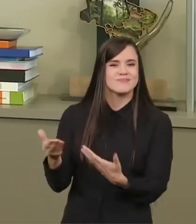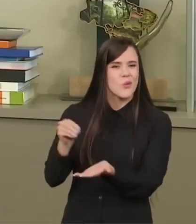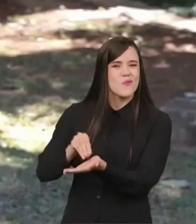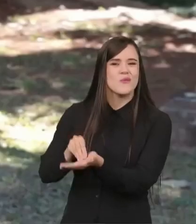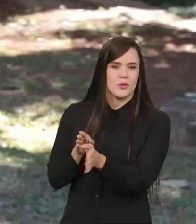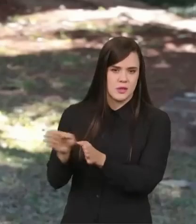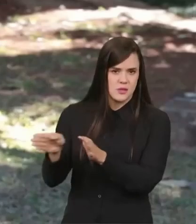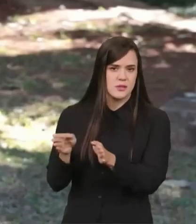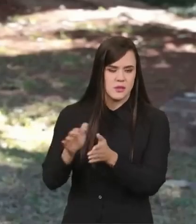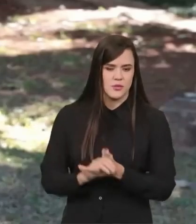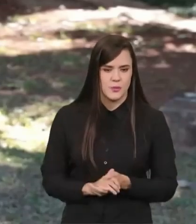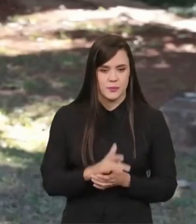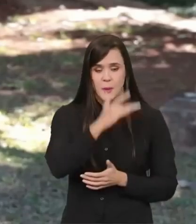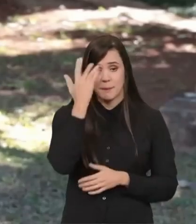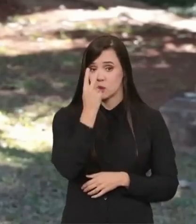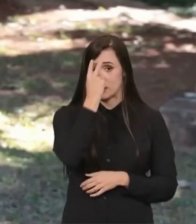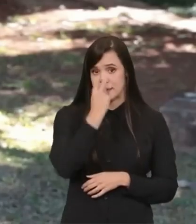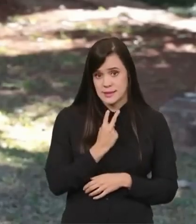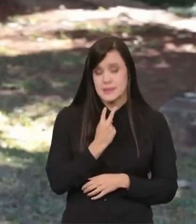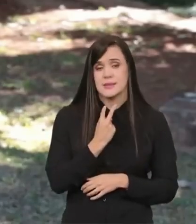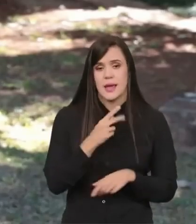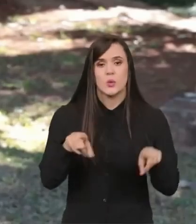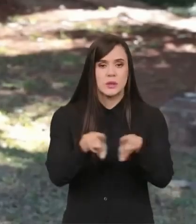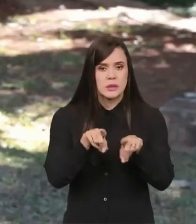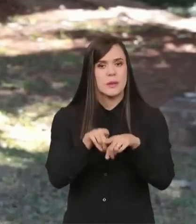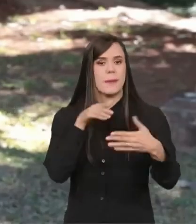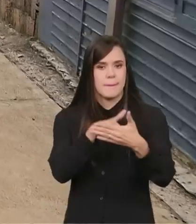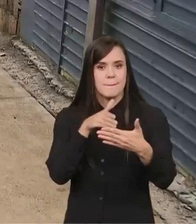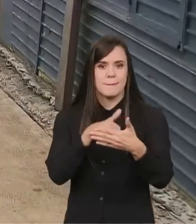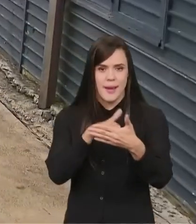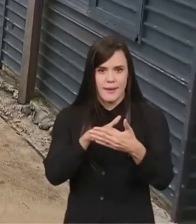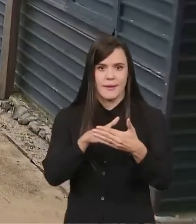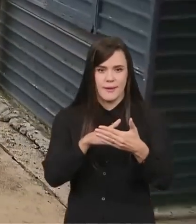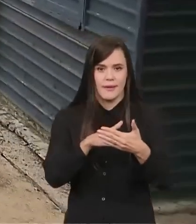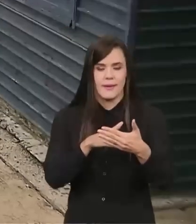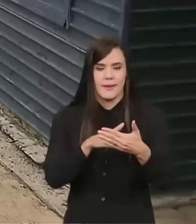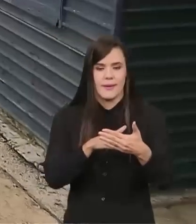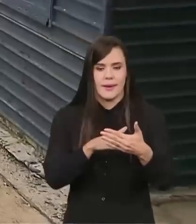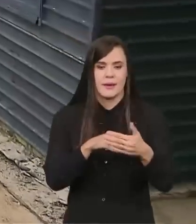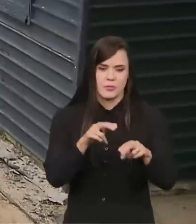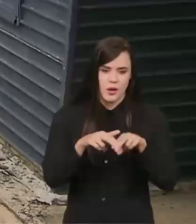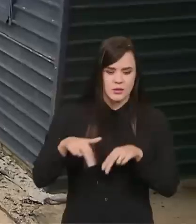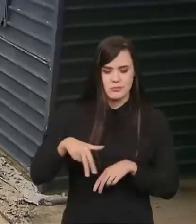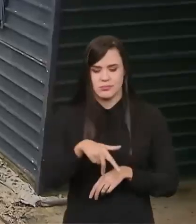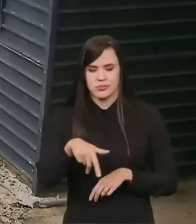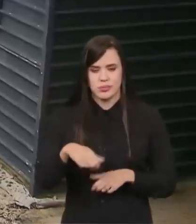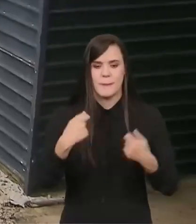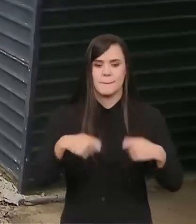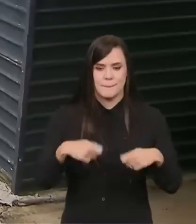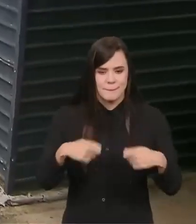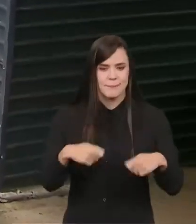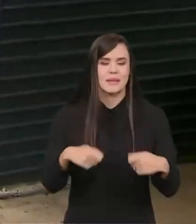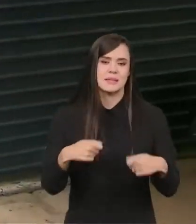acessíveis. As pessoas com deficiência visual, né, elas têm também as barreiras físicas, né, justamente pela locomoção, então o sujeito precisa,